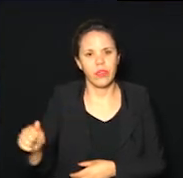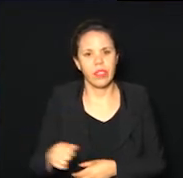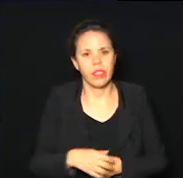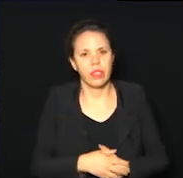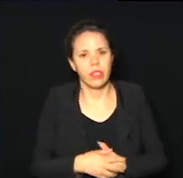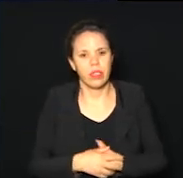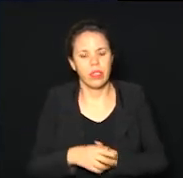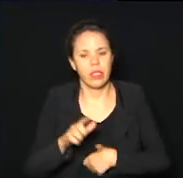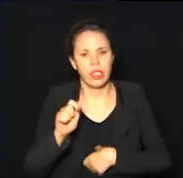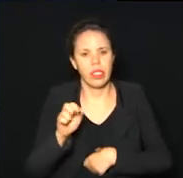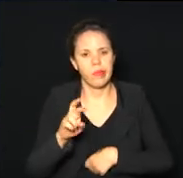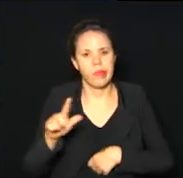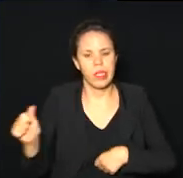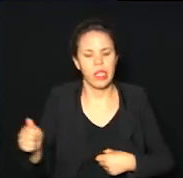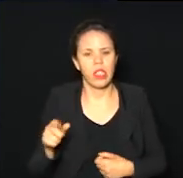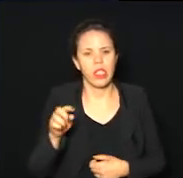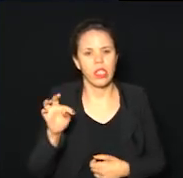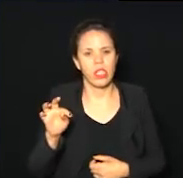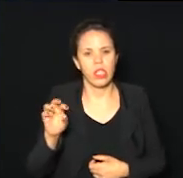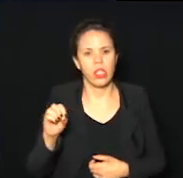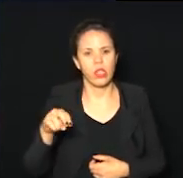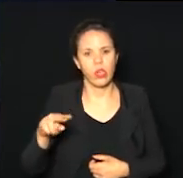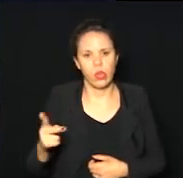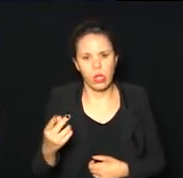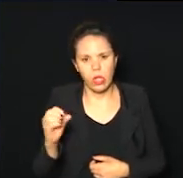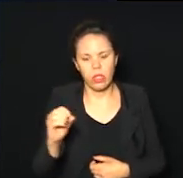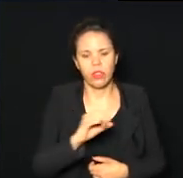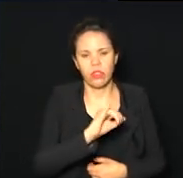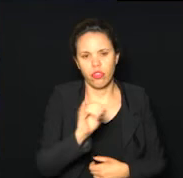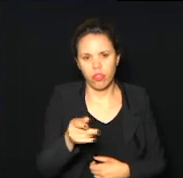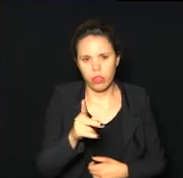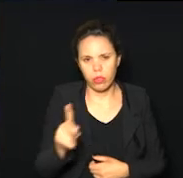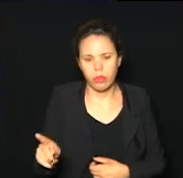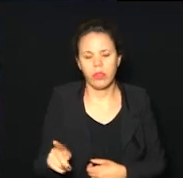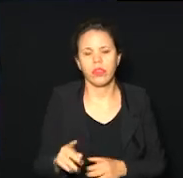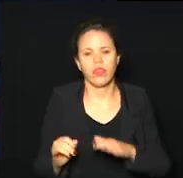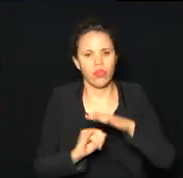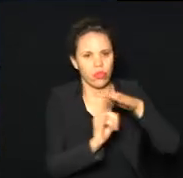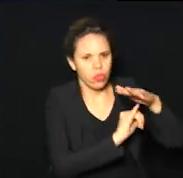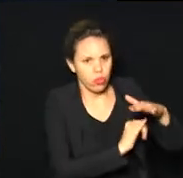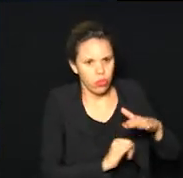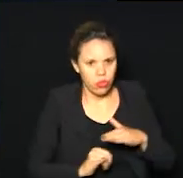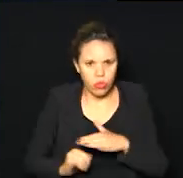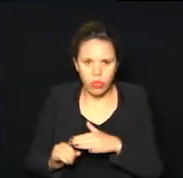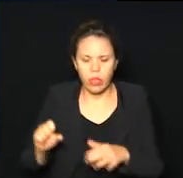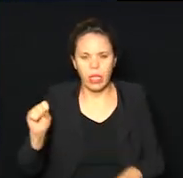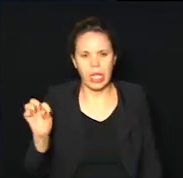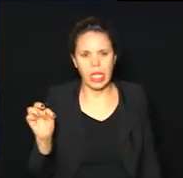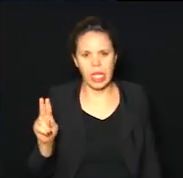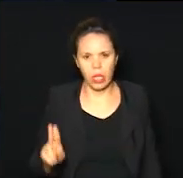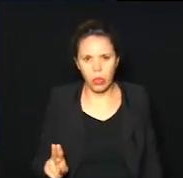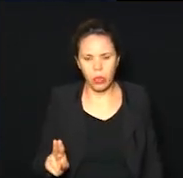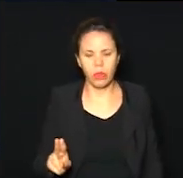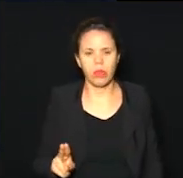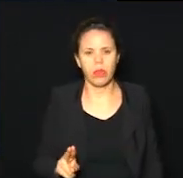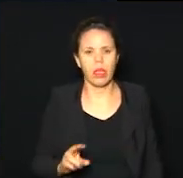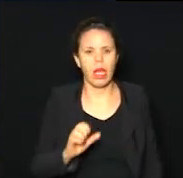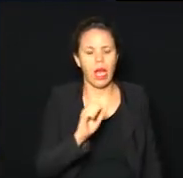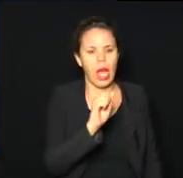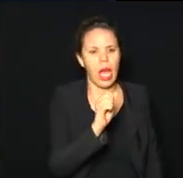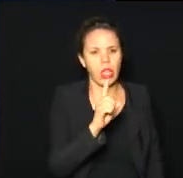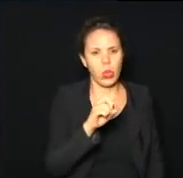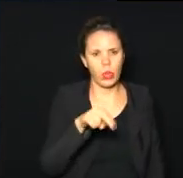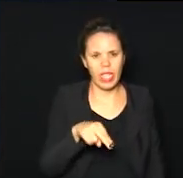a Gabriela Barros, o Toninho Alves, o João Paulo Ribeiro, as entidades, o STU, a do Unicamp,